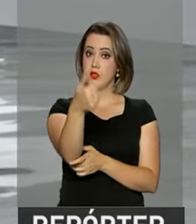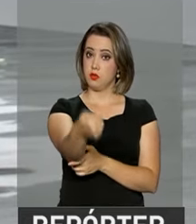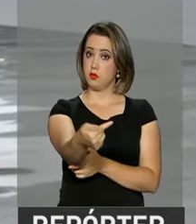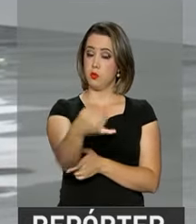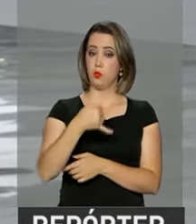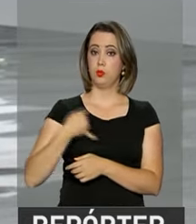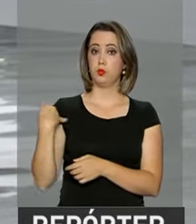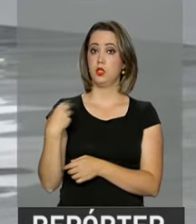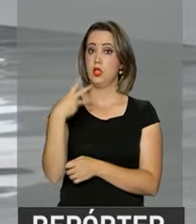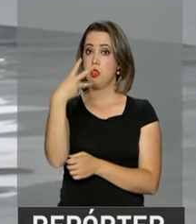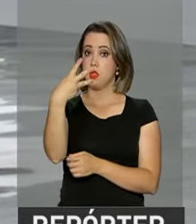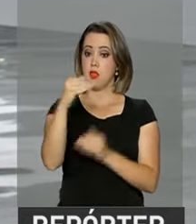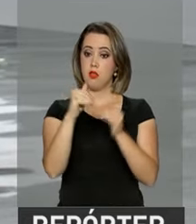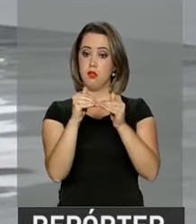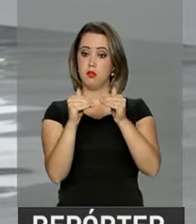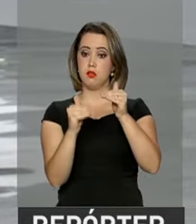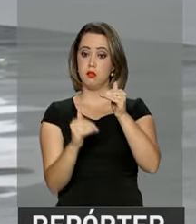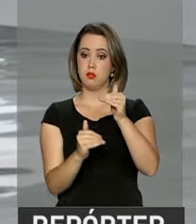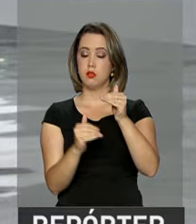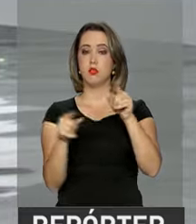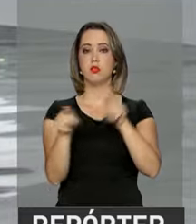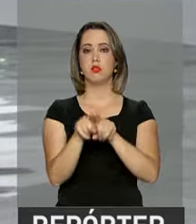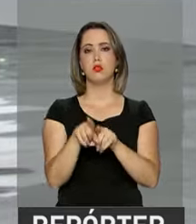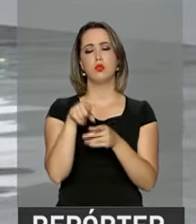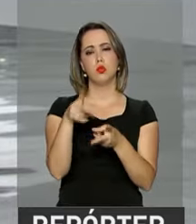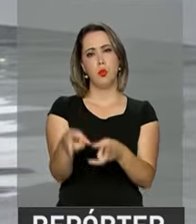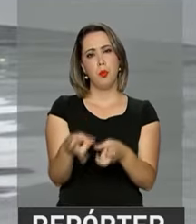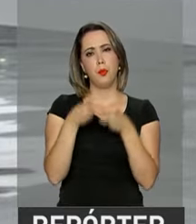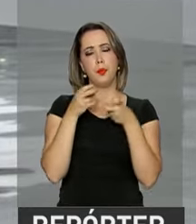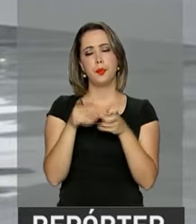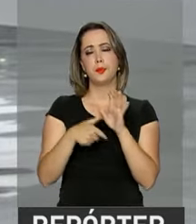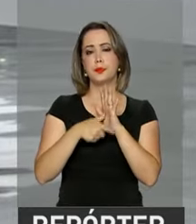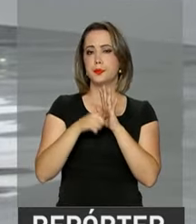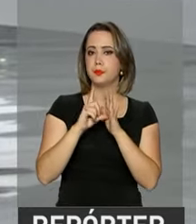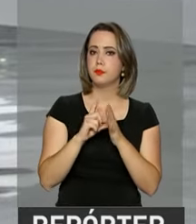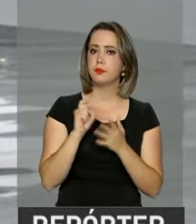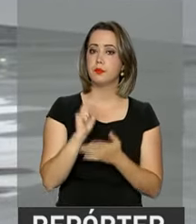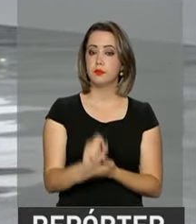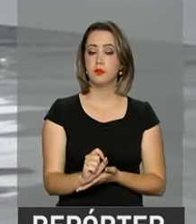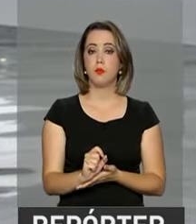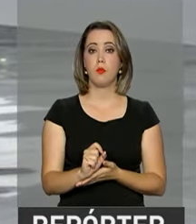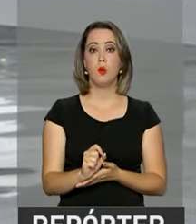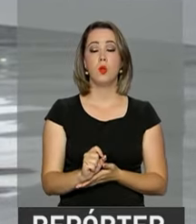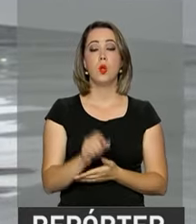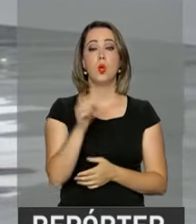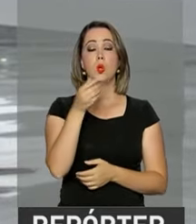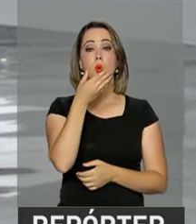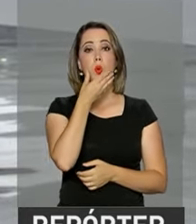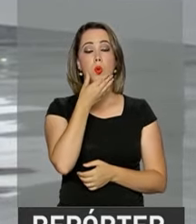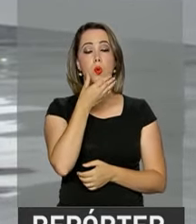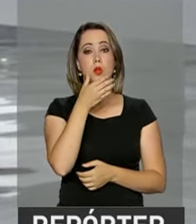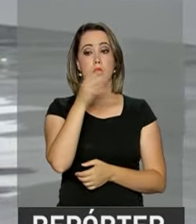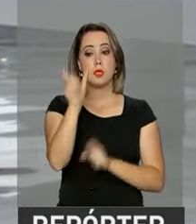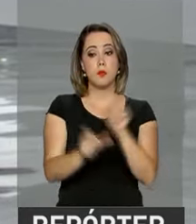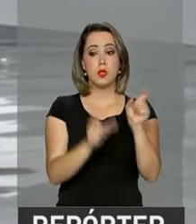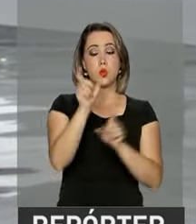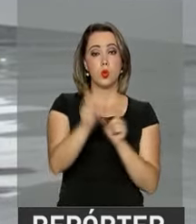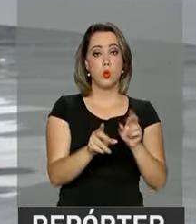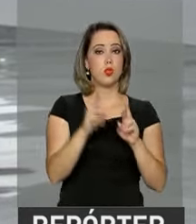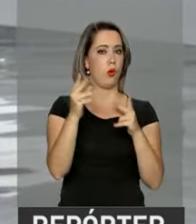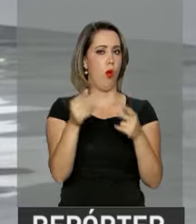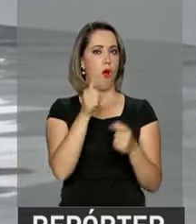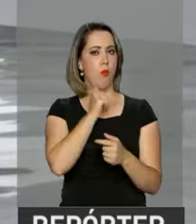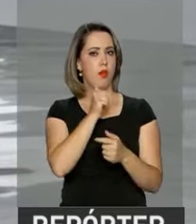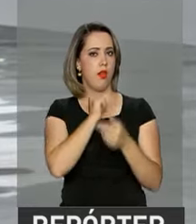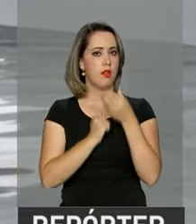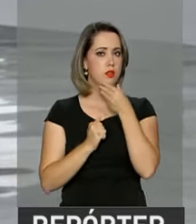anos 3 anos a menos do que estava previsto anteriormente e os trabalhadores rurais tanto homens quanto